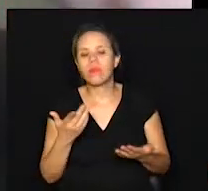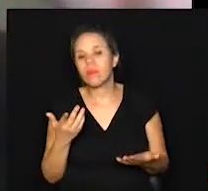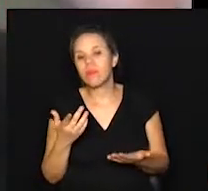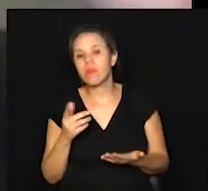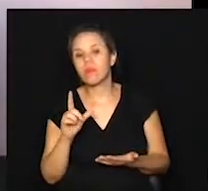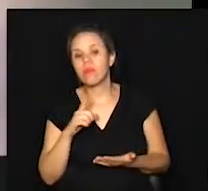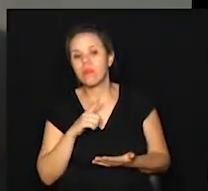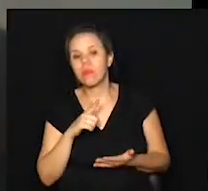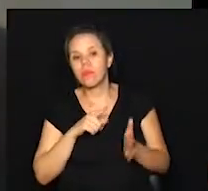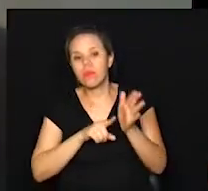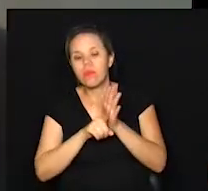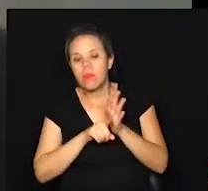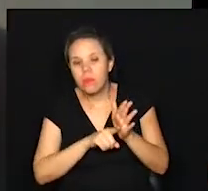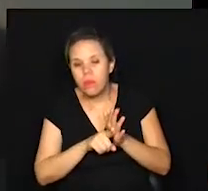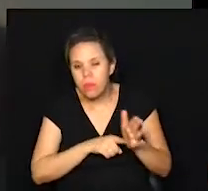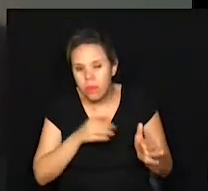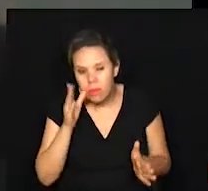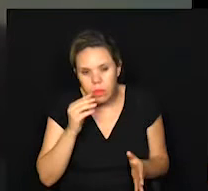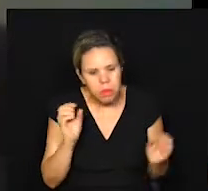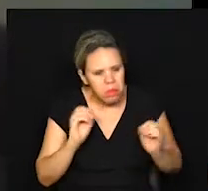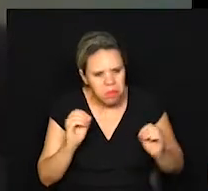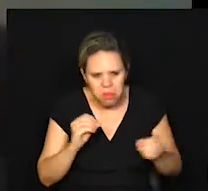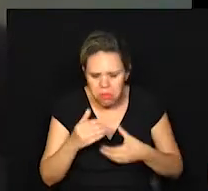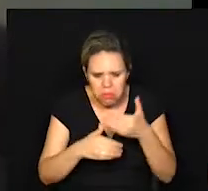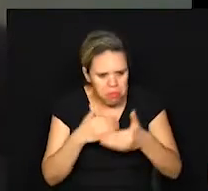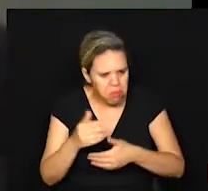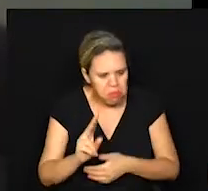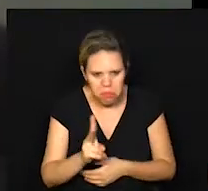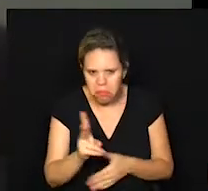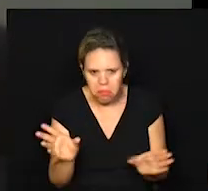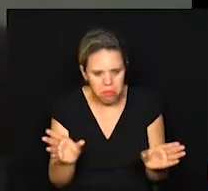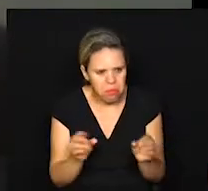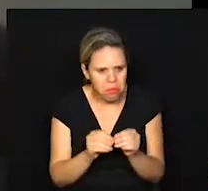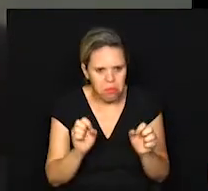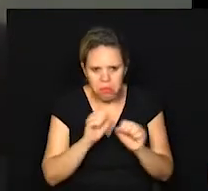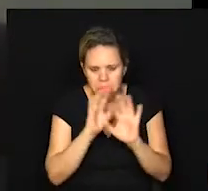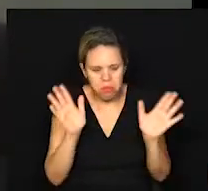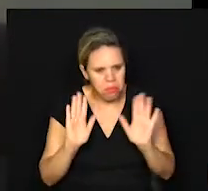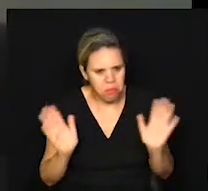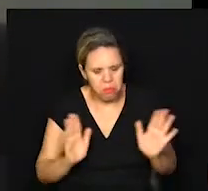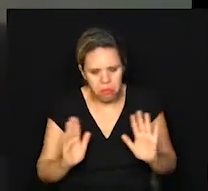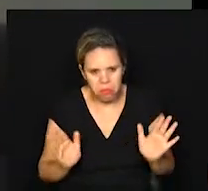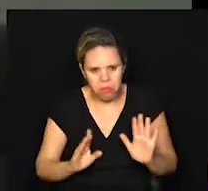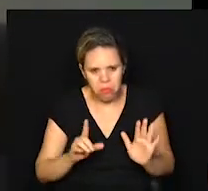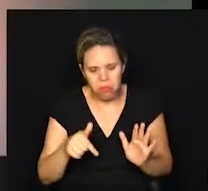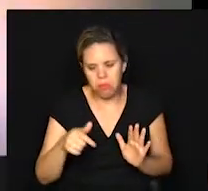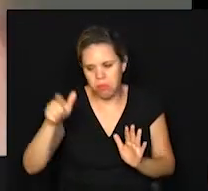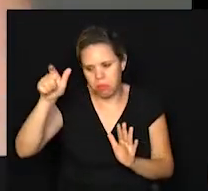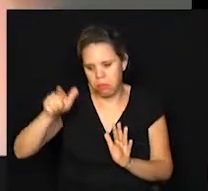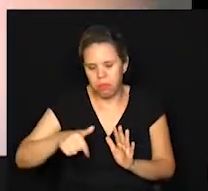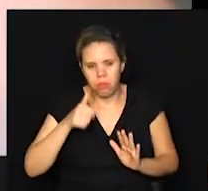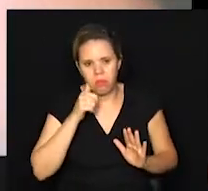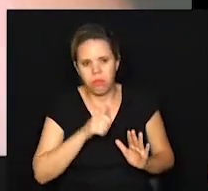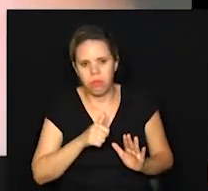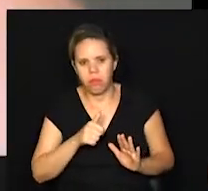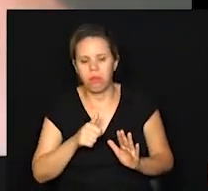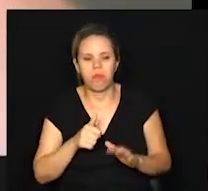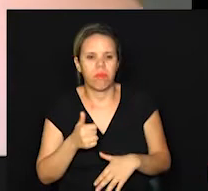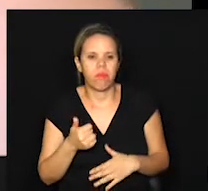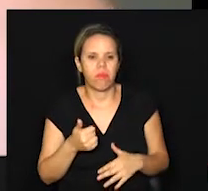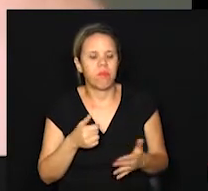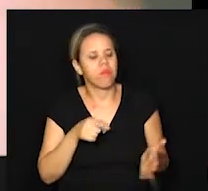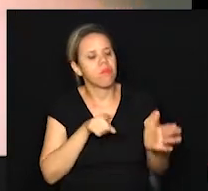uma sindicância que não teve nenhum andamento depois dessa oitiva, onde a denunciada foi